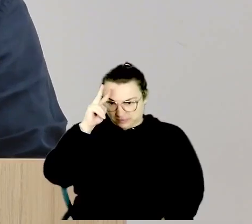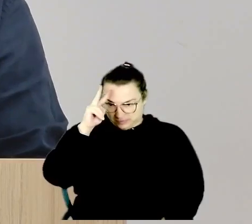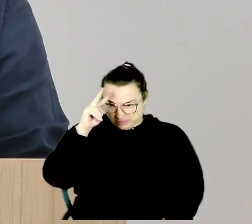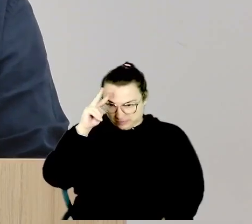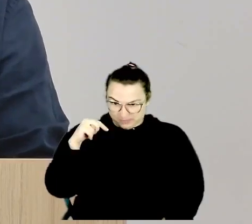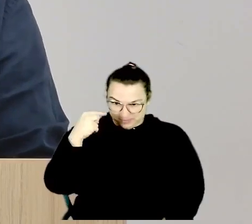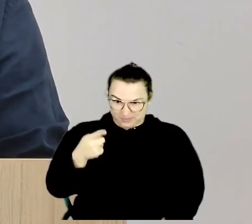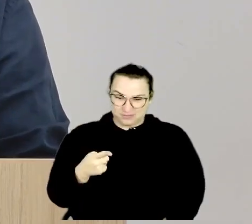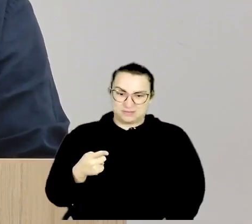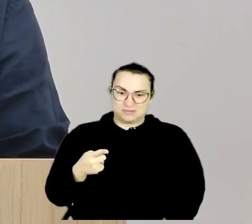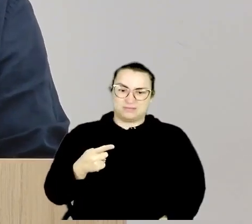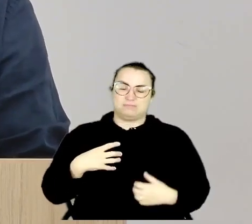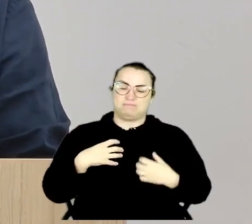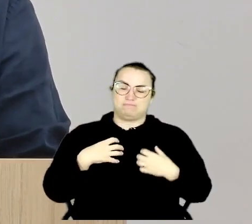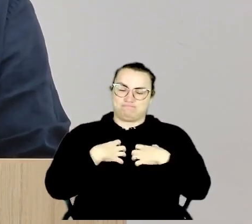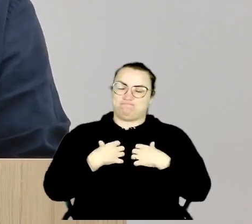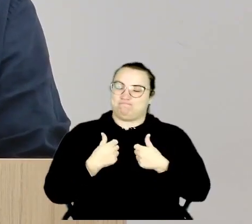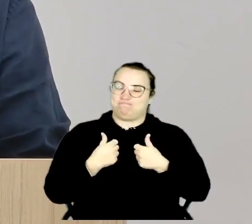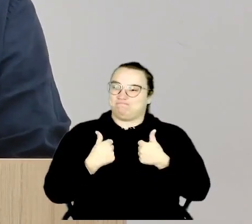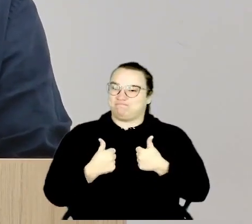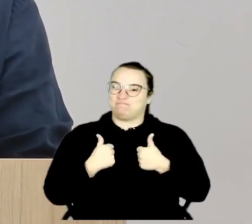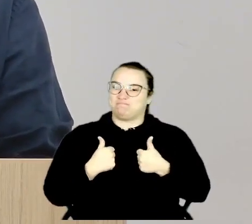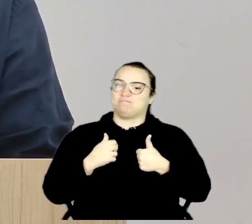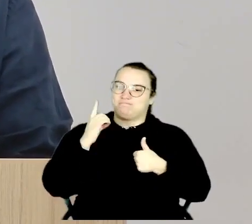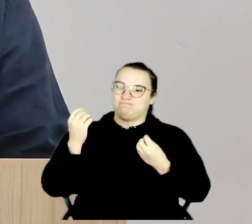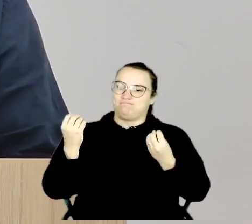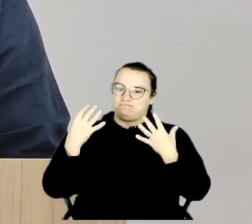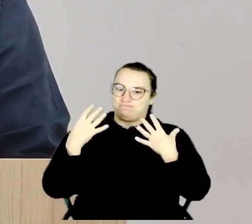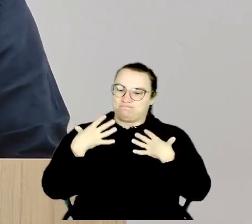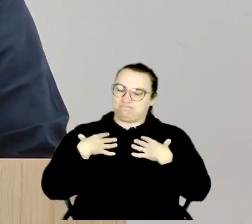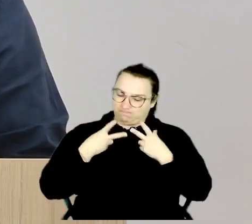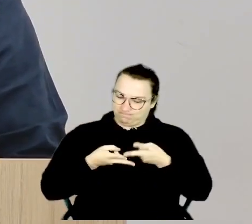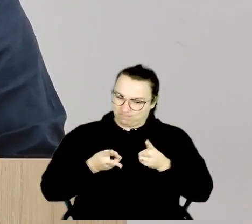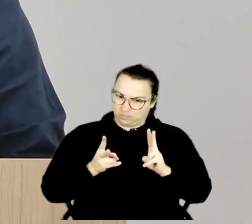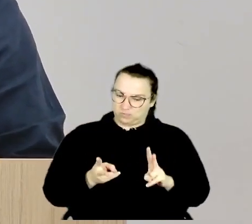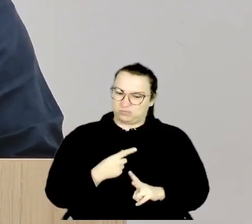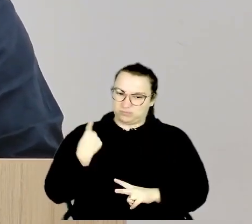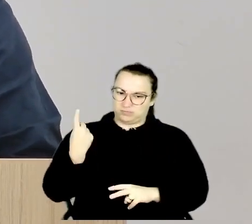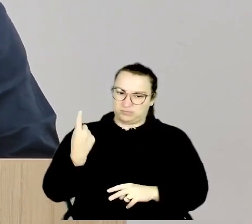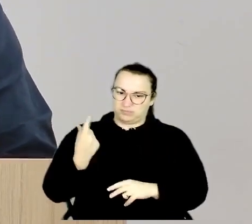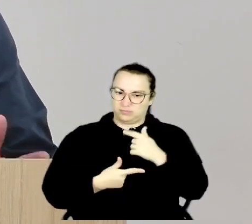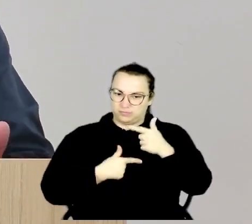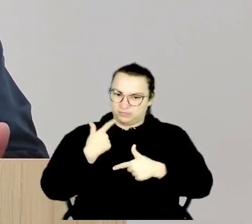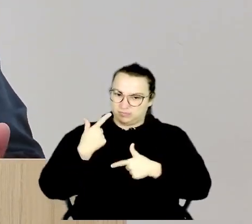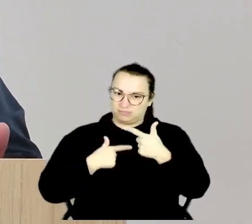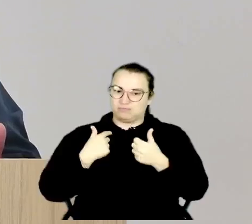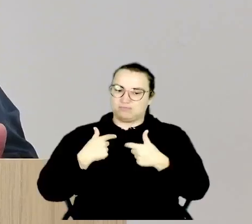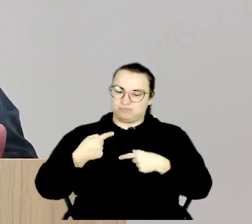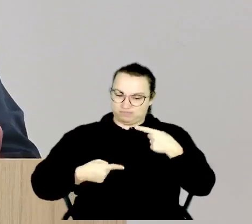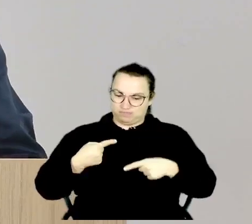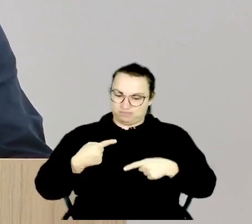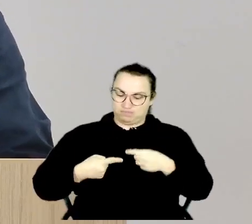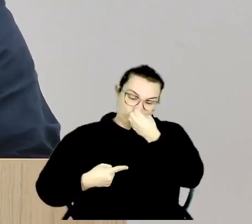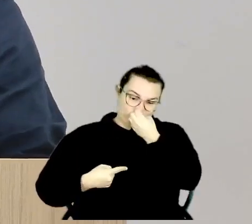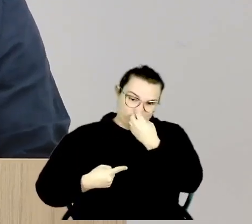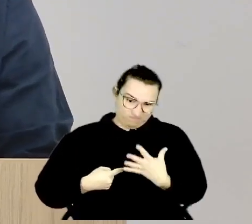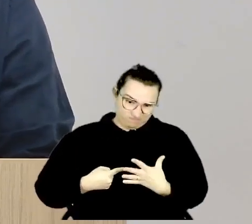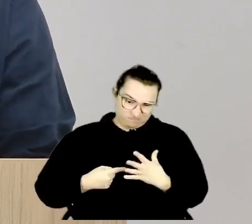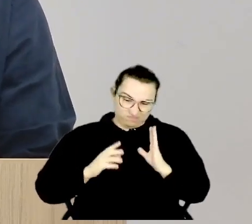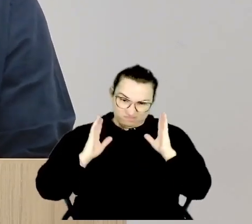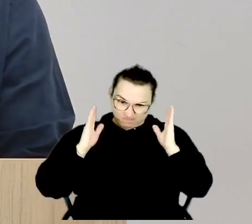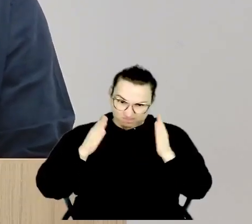todos bem Com saúde com a graça de Deus para continuar o nosso trabalho aqui com a política do bem voltada para coisas